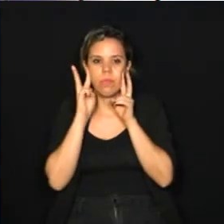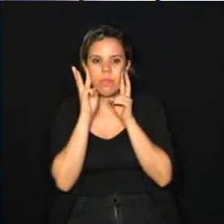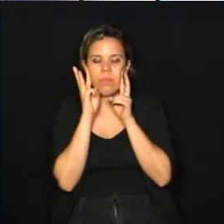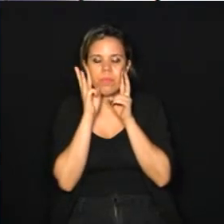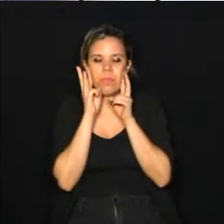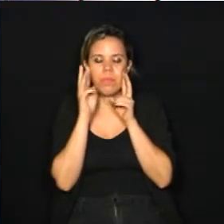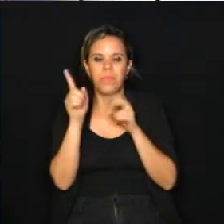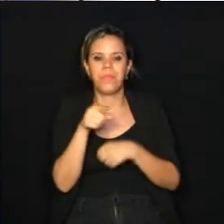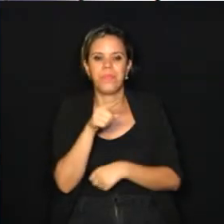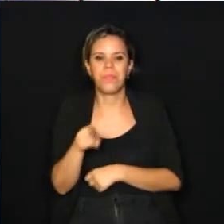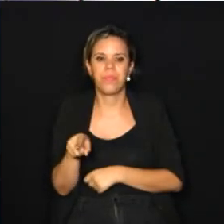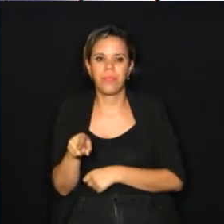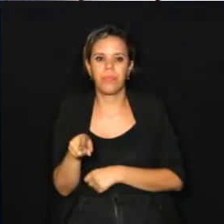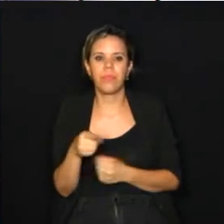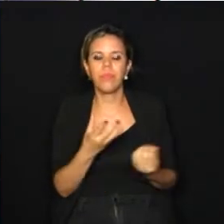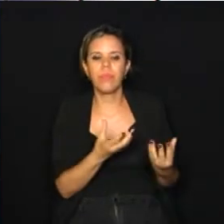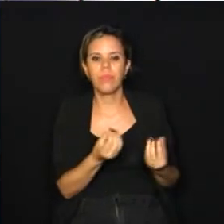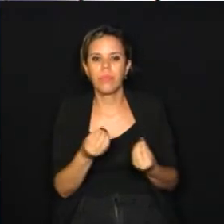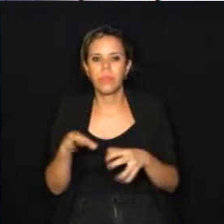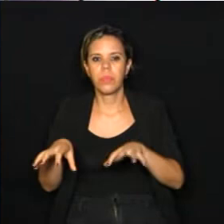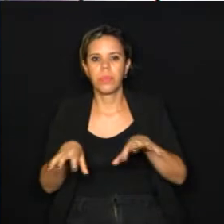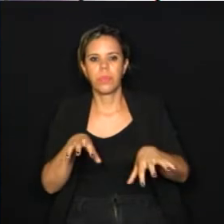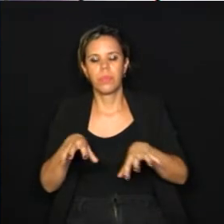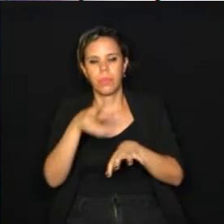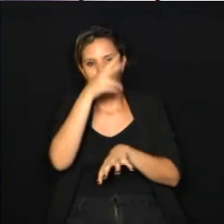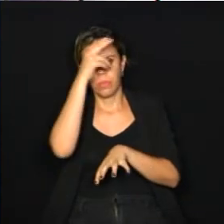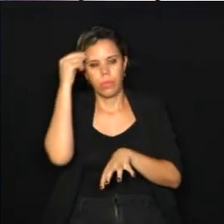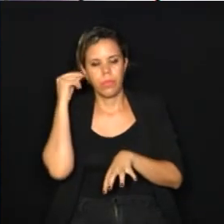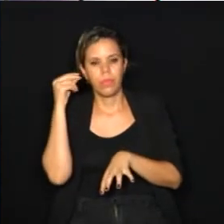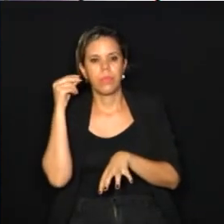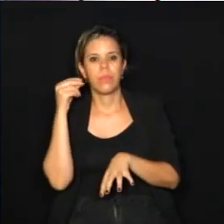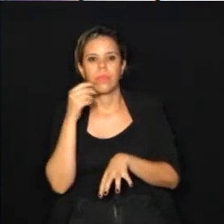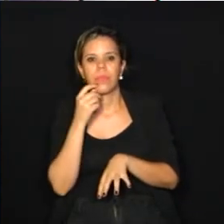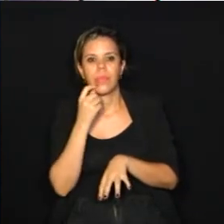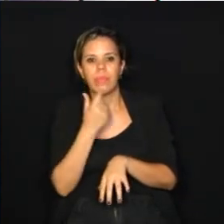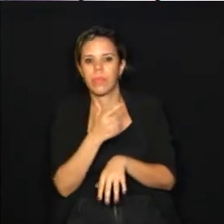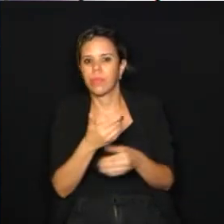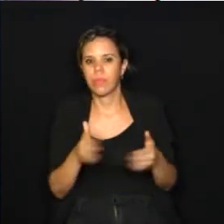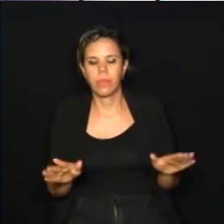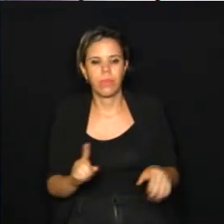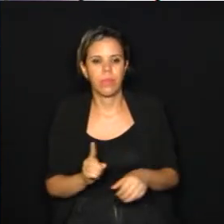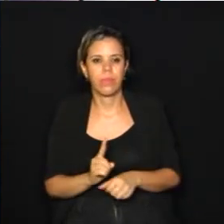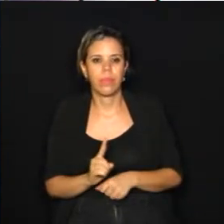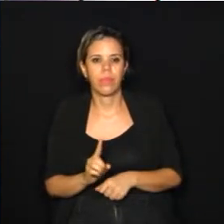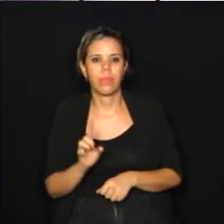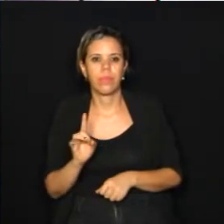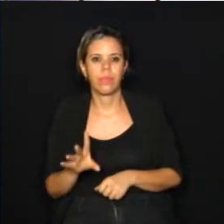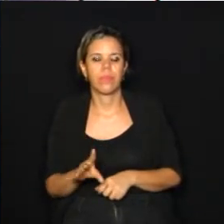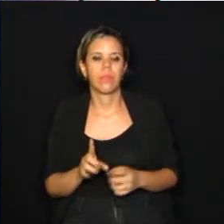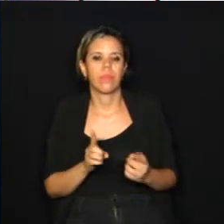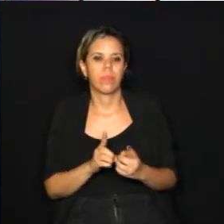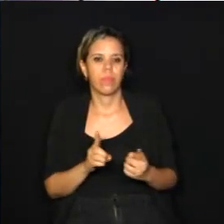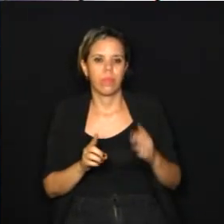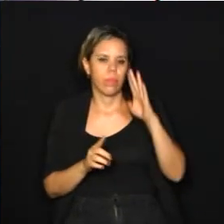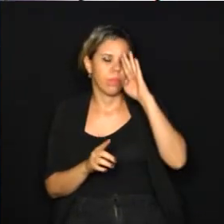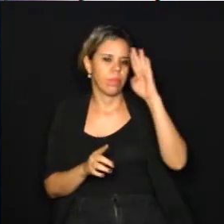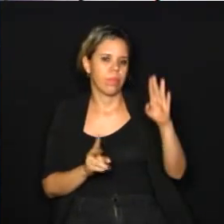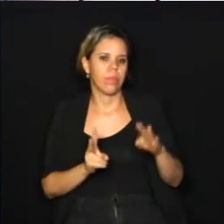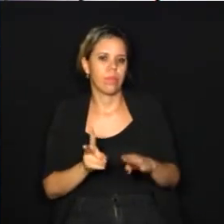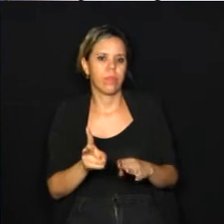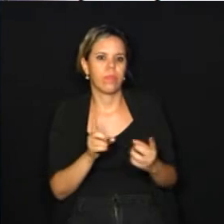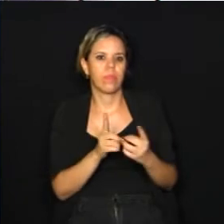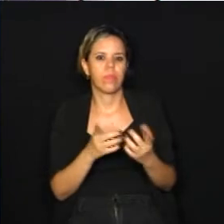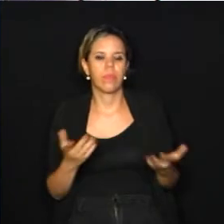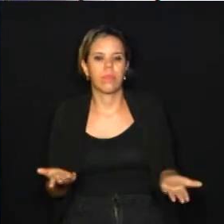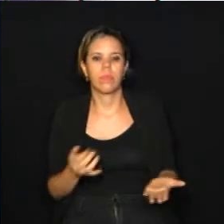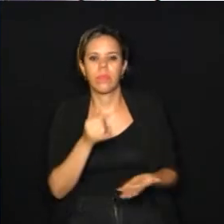dia do feriado, muitas repartições públicas municipais não abrirão. Apenas os serviços essenciais continuarão funcionando.